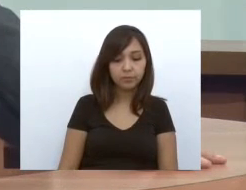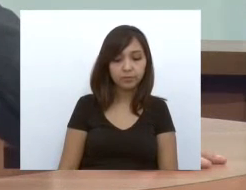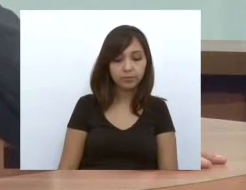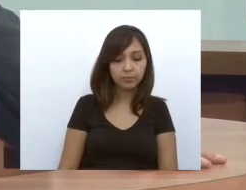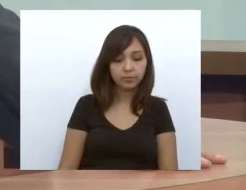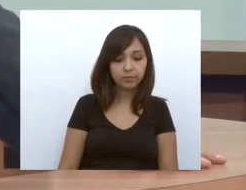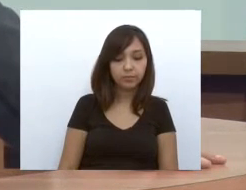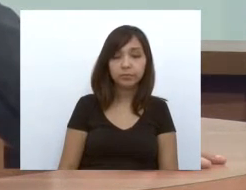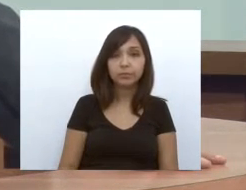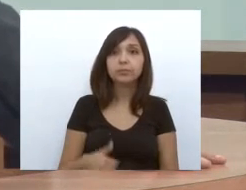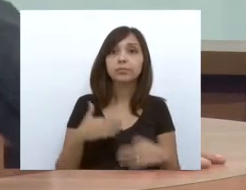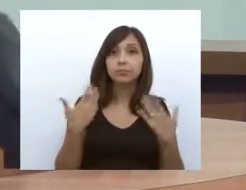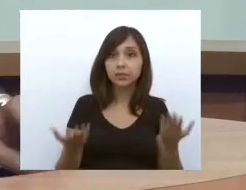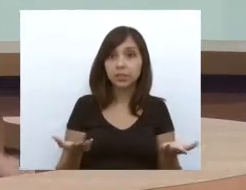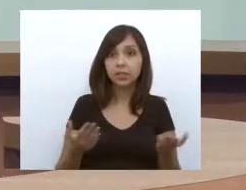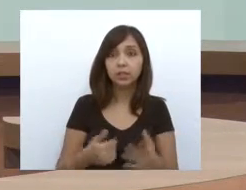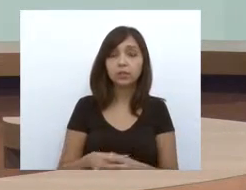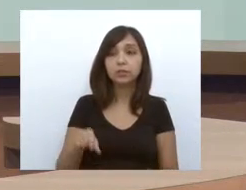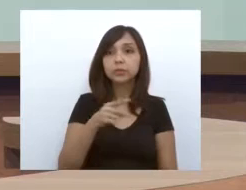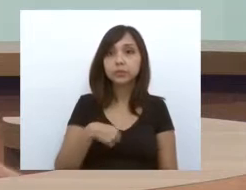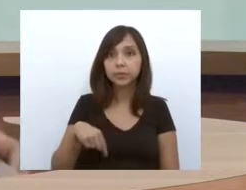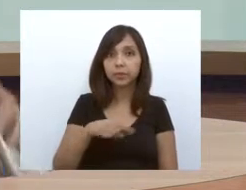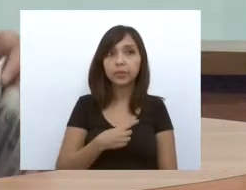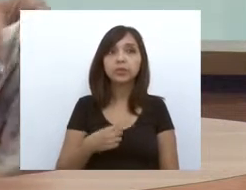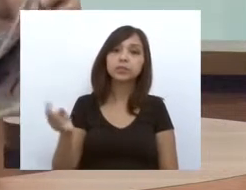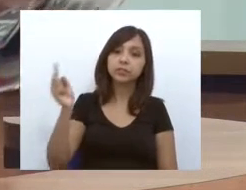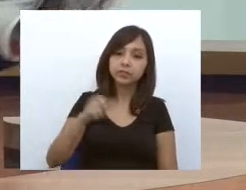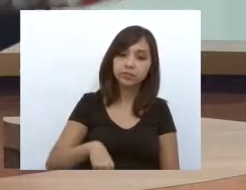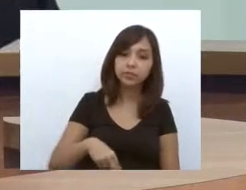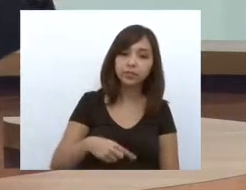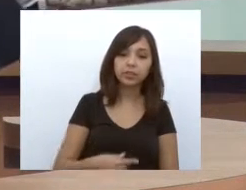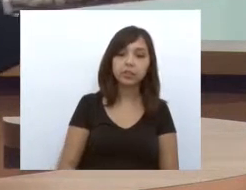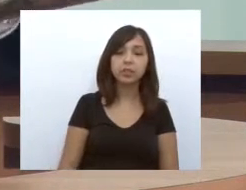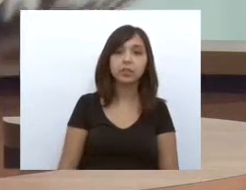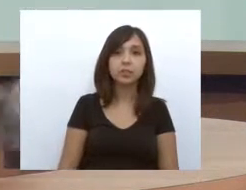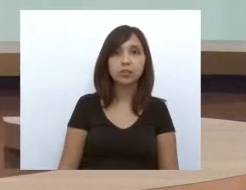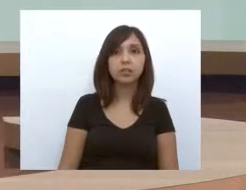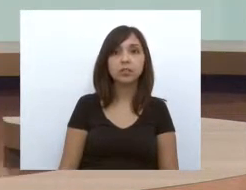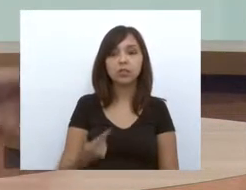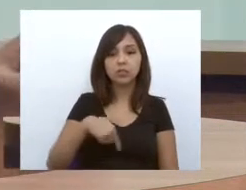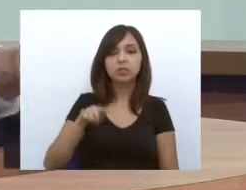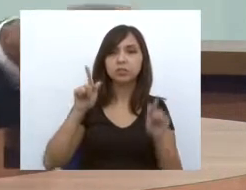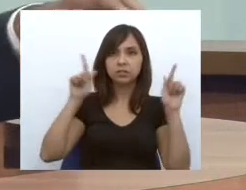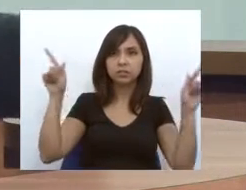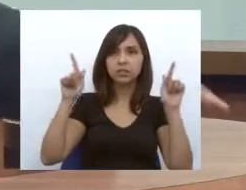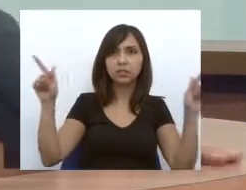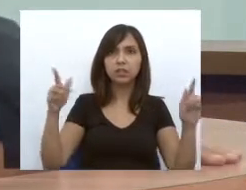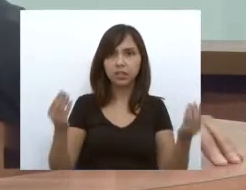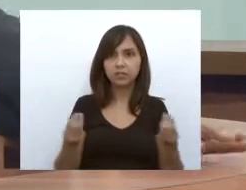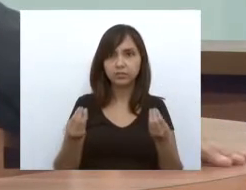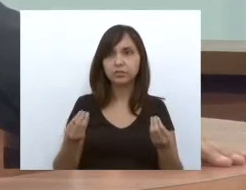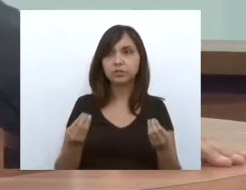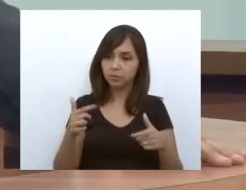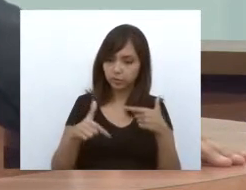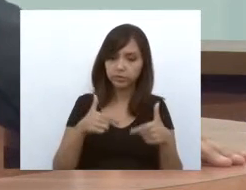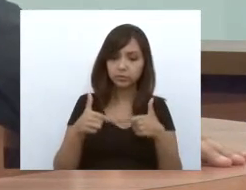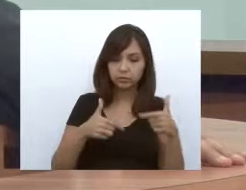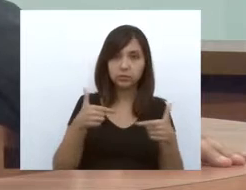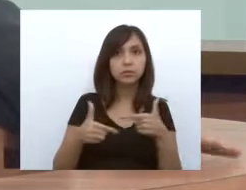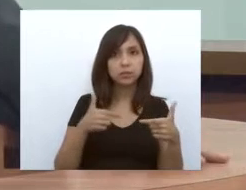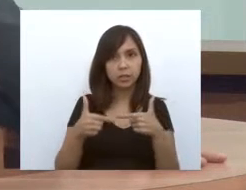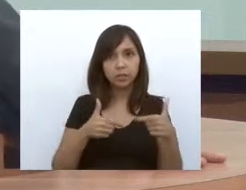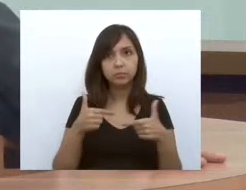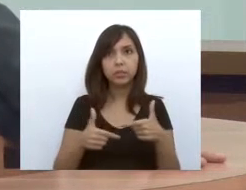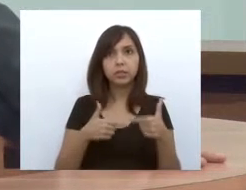Então não dá para que a gente venha a ser taxado que nós estamos em greve. Pelo contrário, trabalhamos.